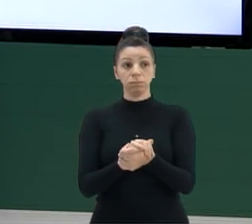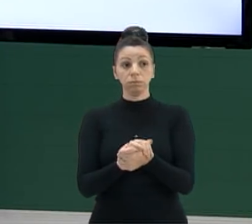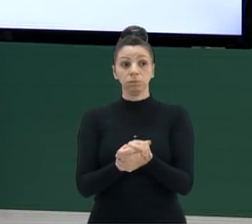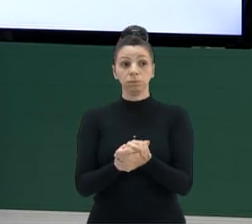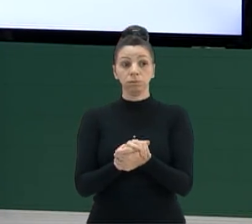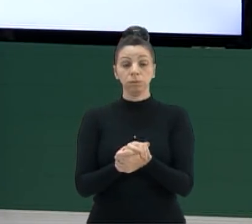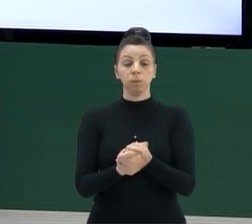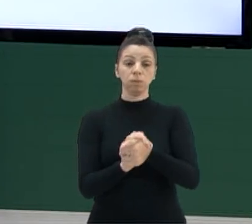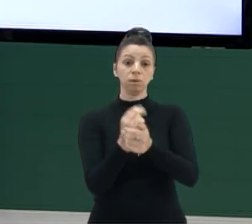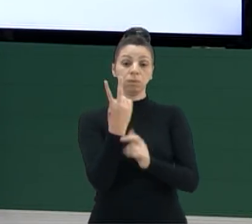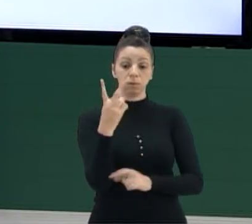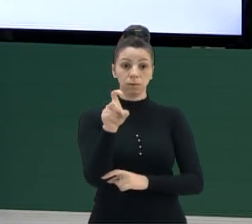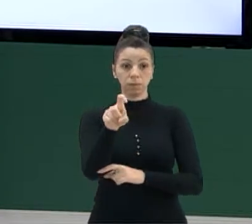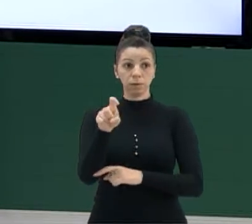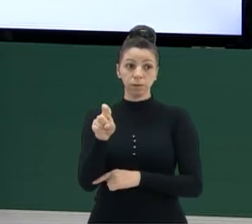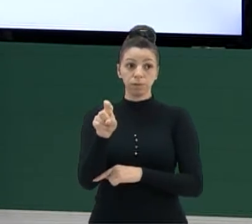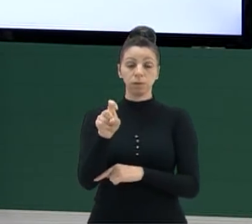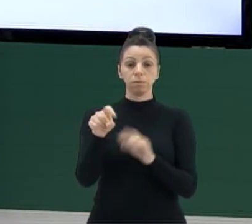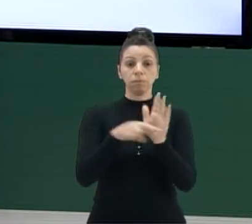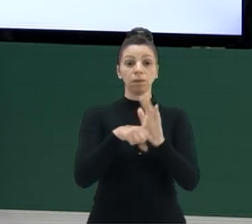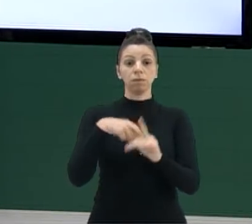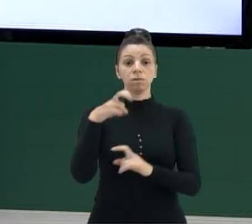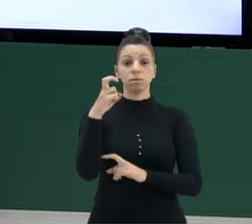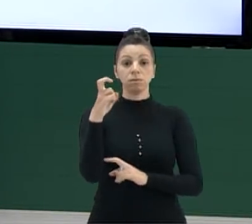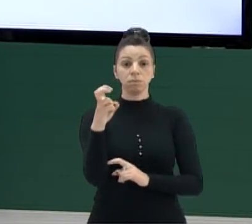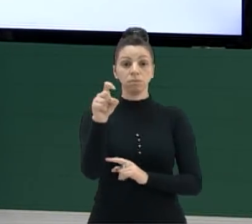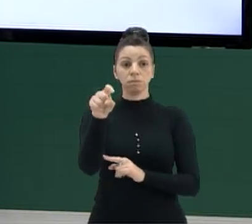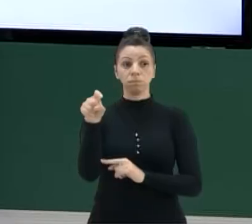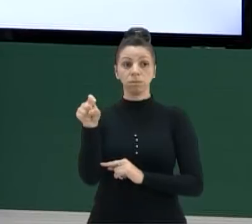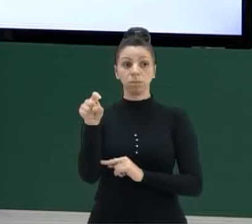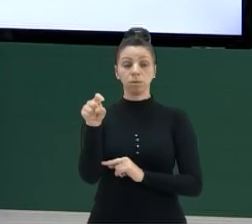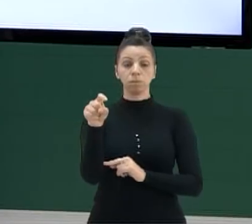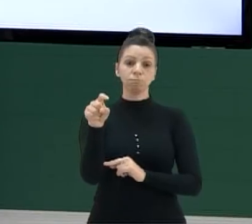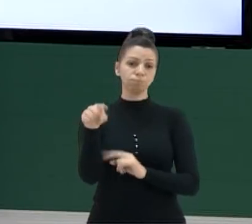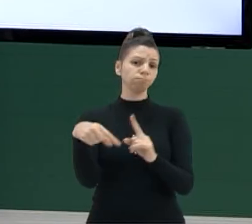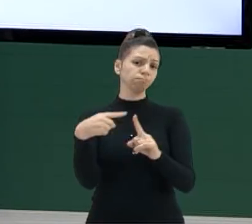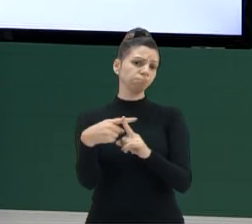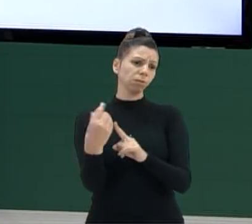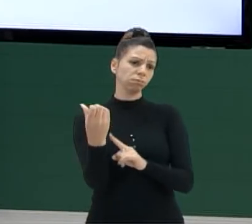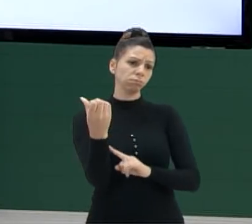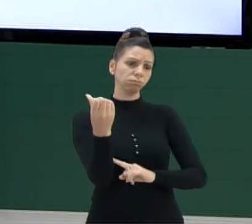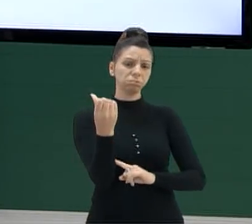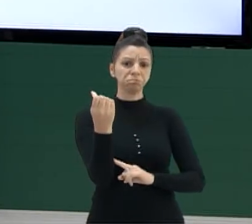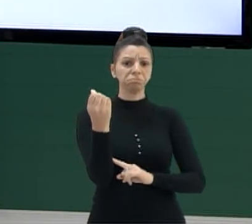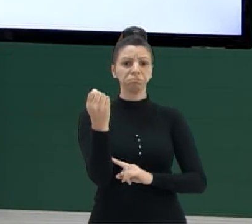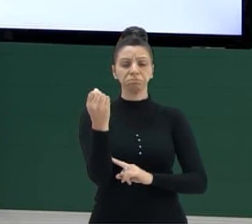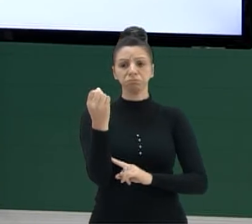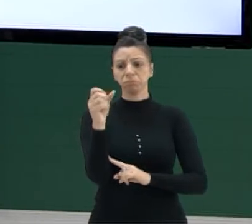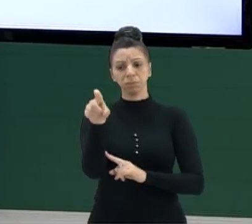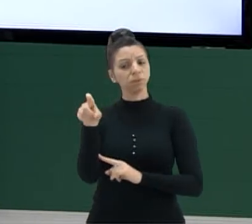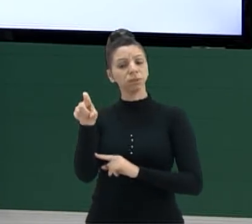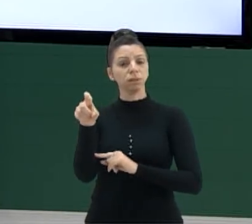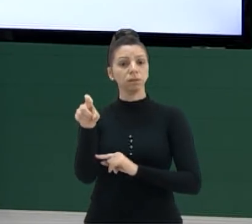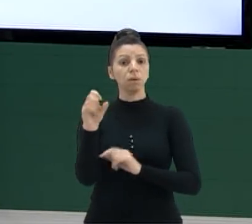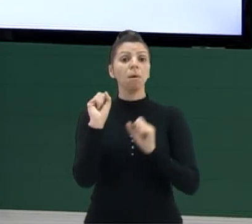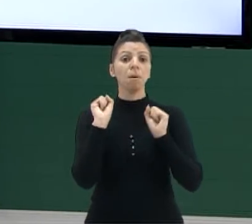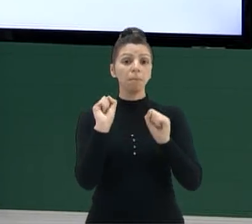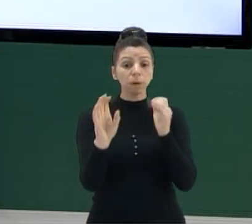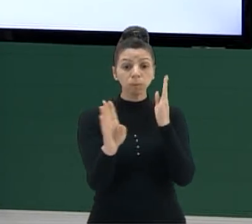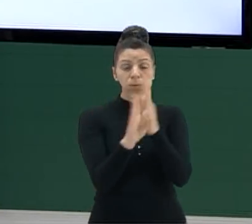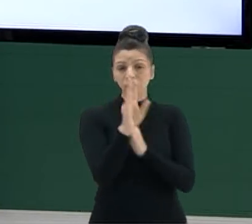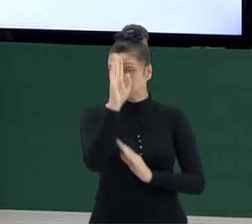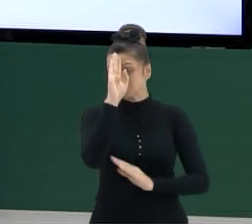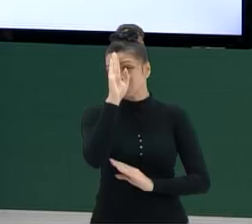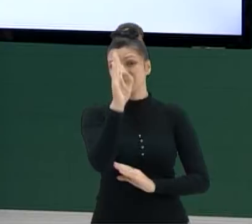B, 2x menos 5x mais 6x. Posso resolver direto? Posso resolver direto, porque tanto a primeira